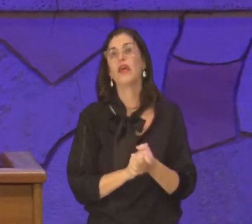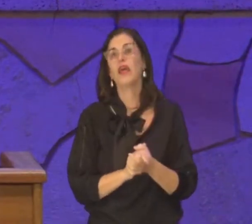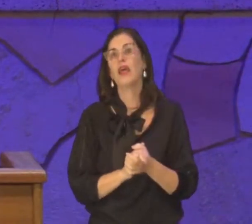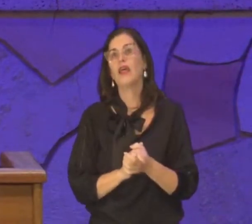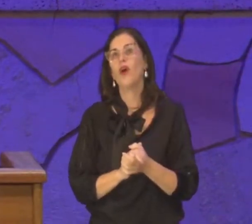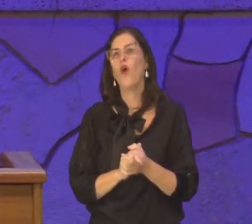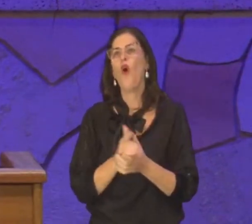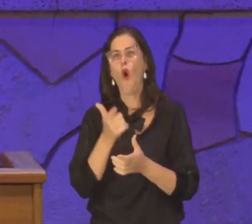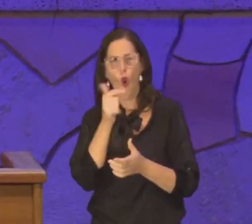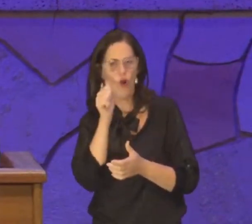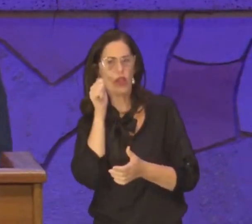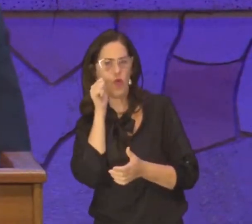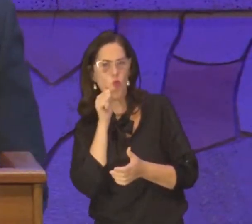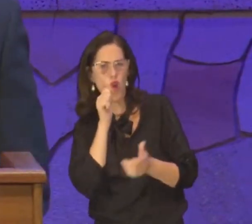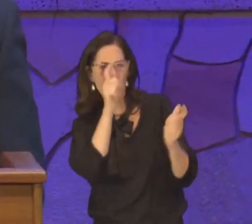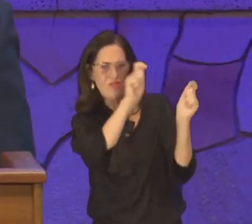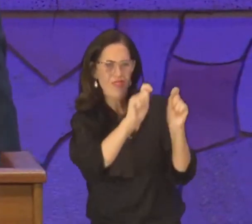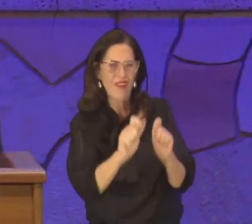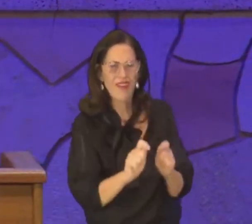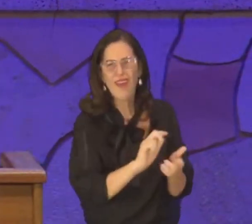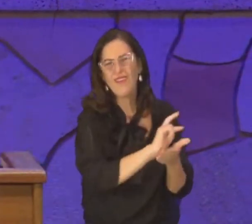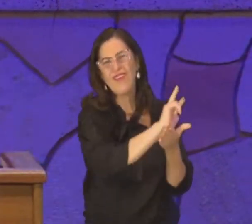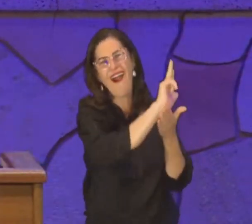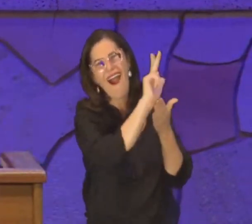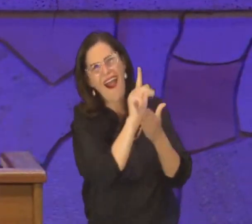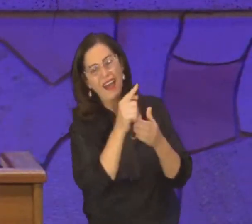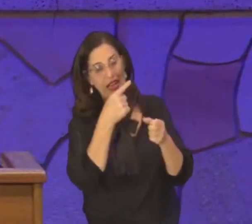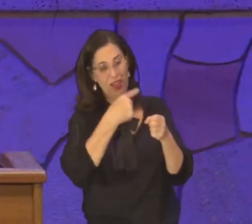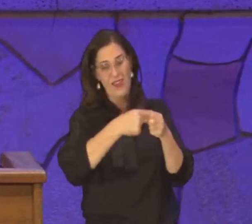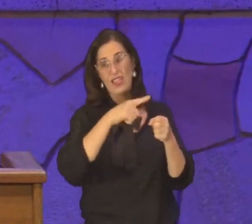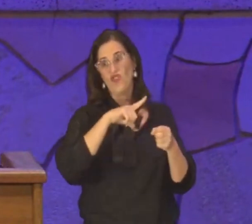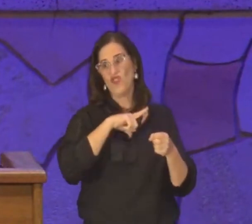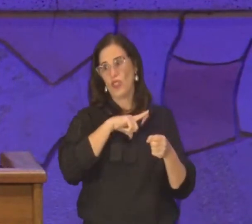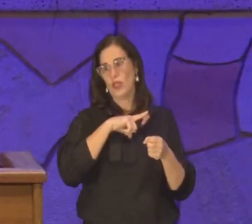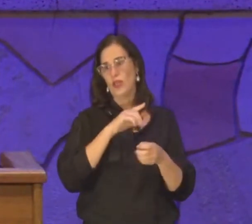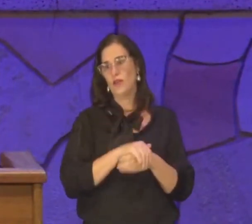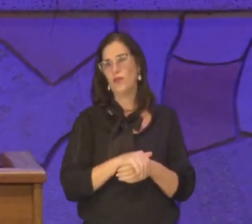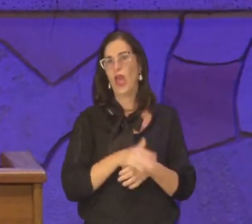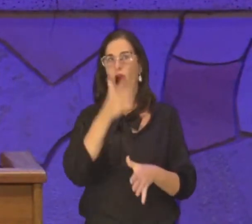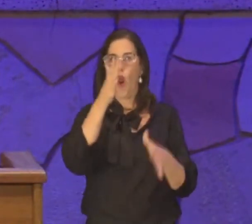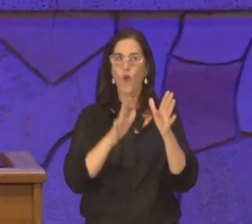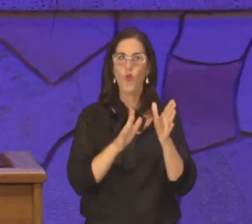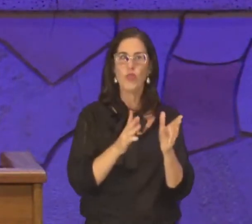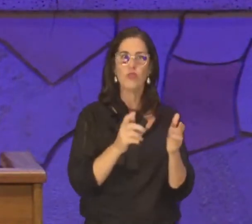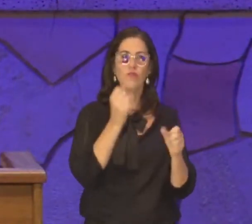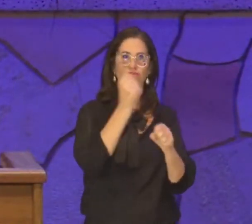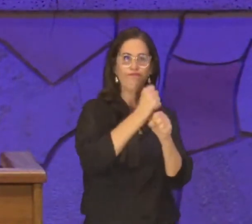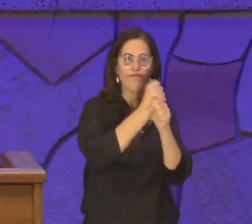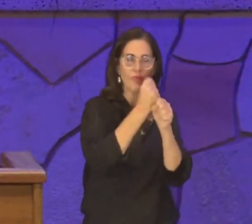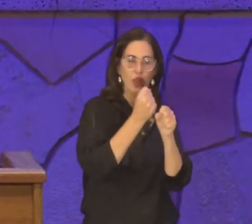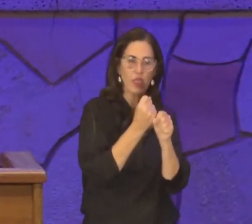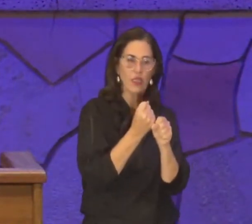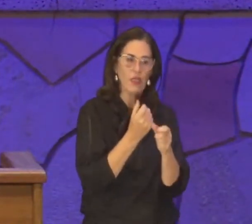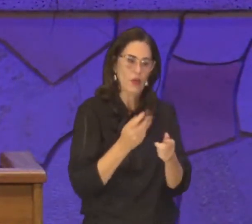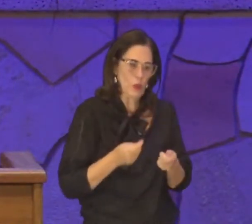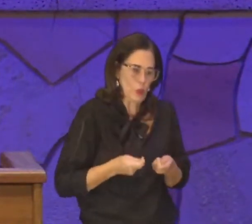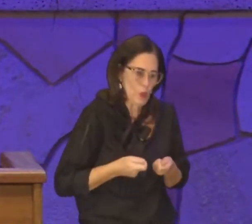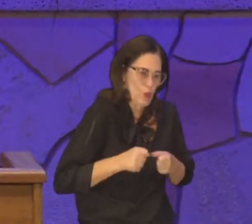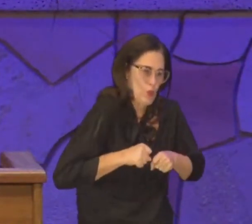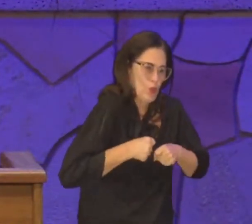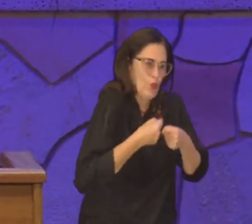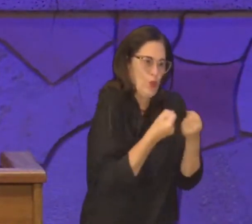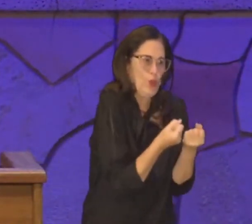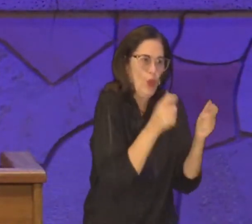segundo os gregos, e outros deuses que aquela cidade abrigava, inclusive com algumas estátuas e devoção a estes